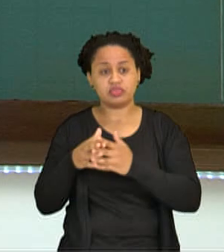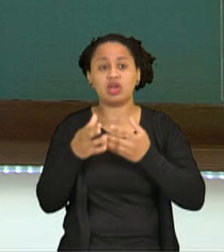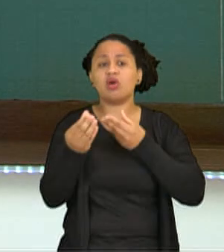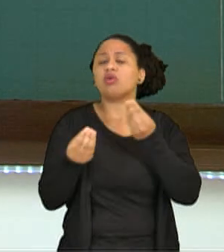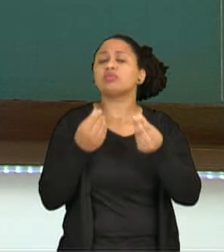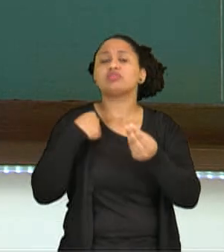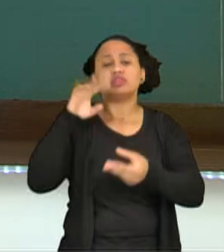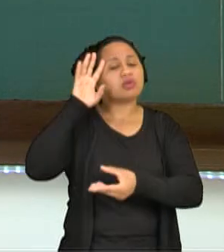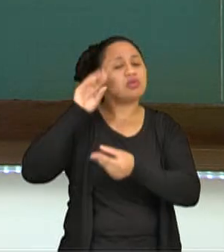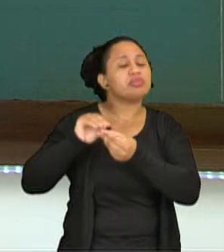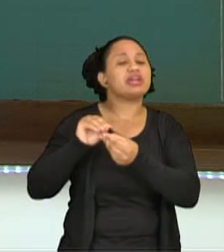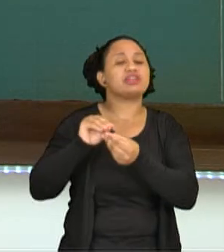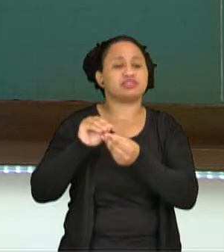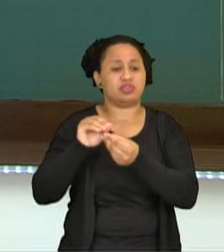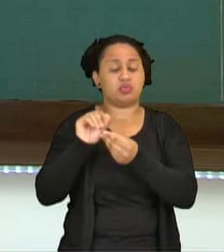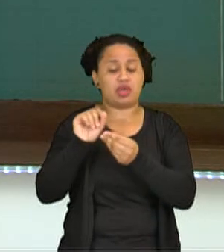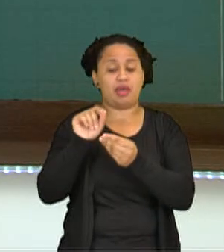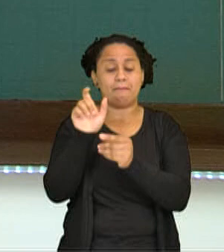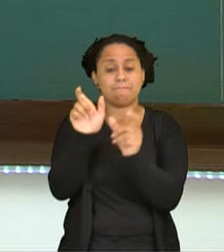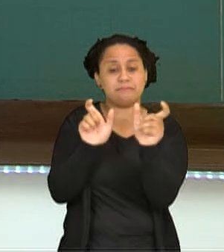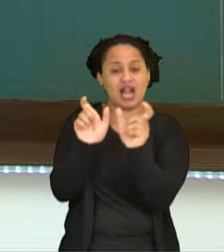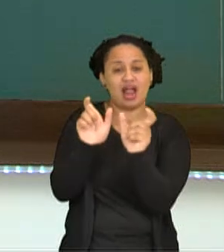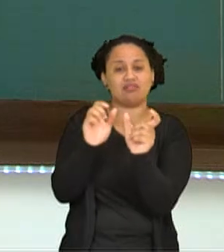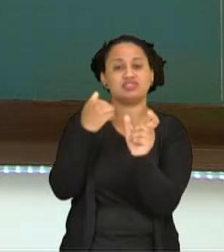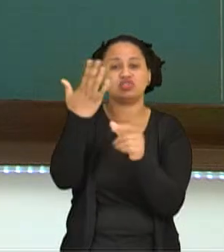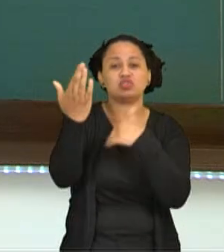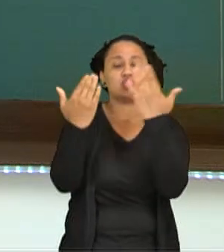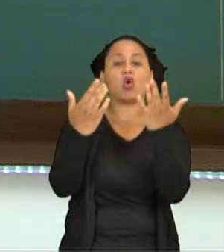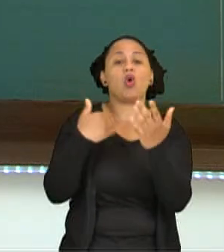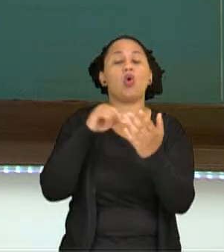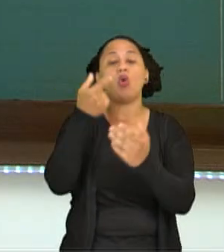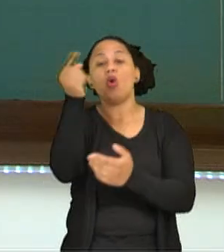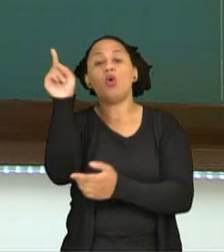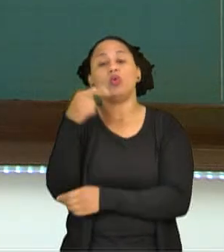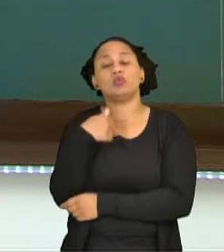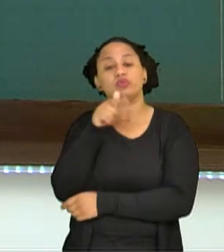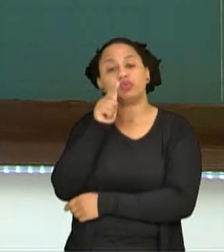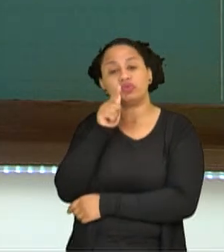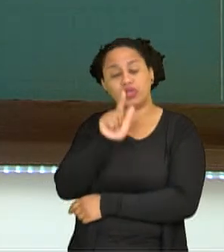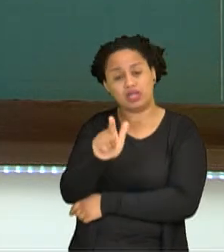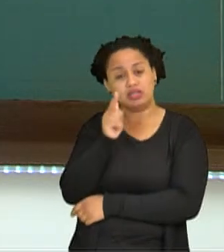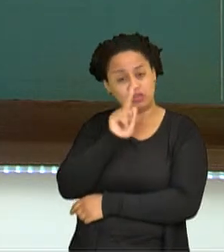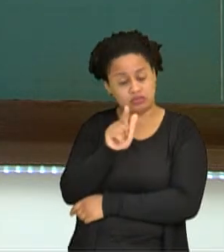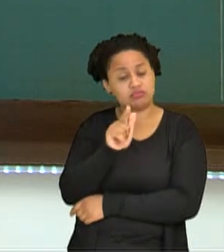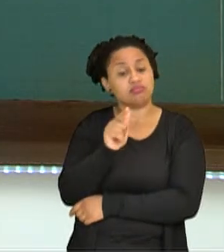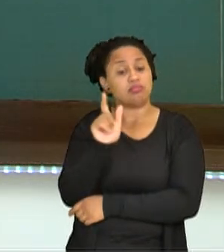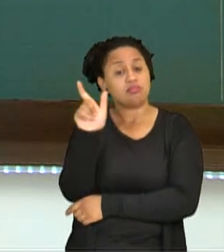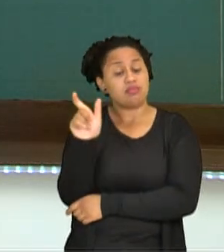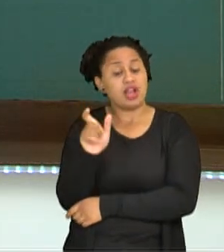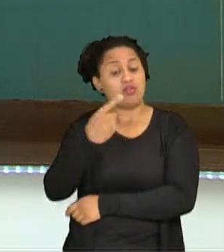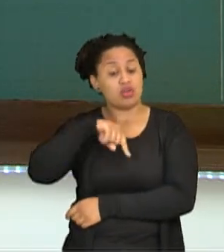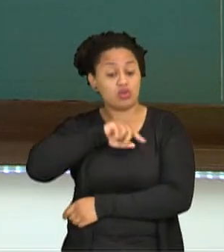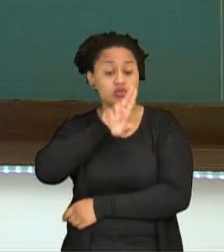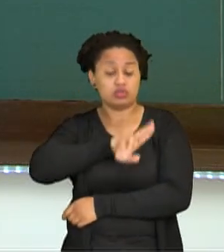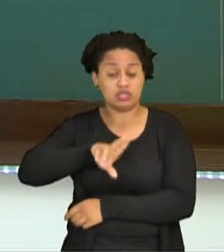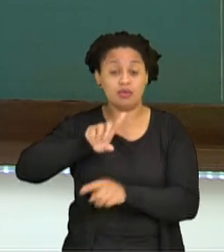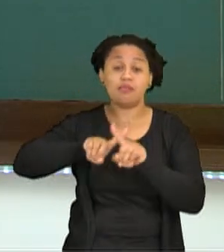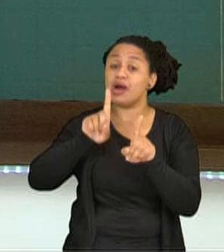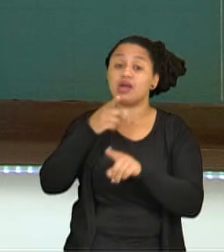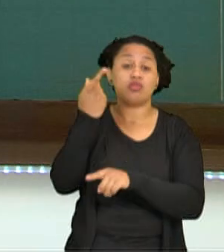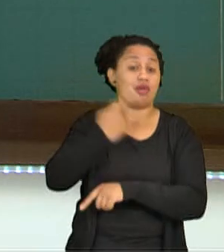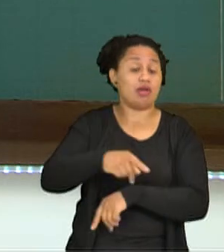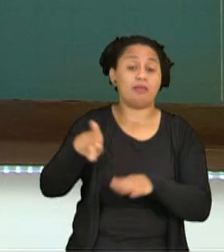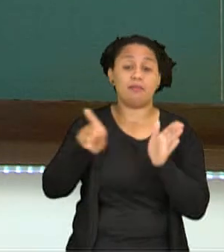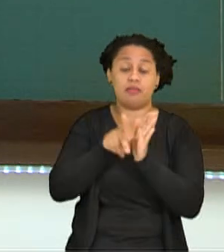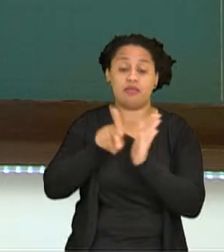spin-offs. Estrangeirismos, vamos relembrar aqui, são palavras que nós usamos até no nosso dia a dia que não pertencem à nossa língua.